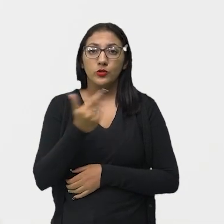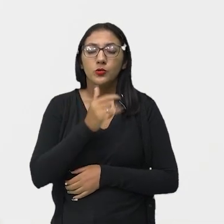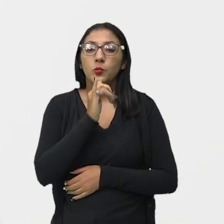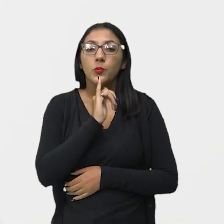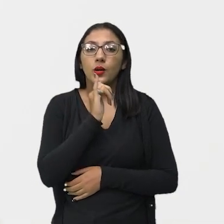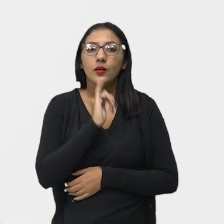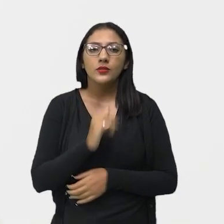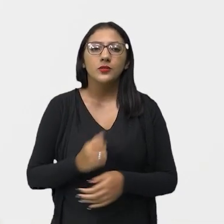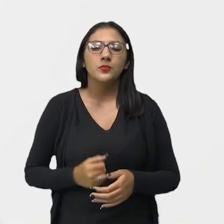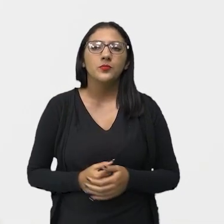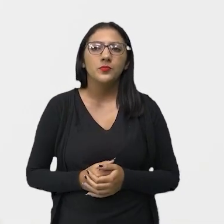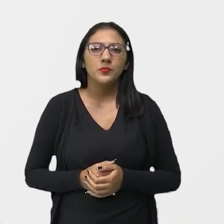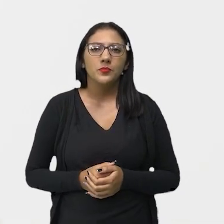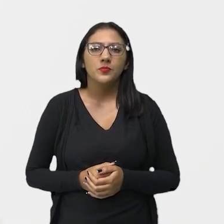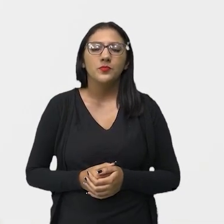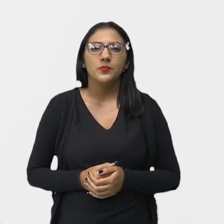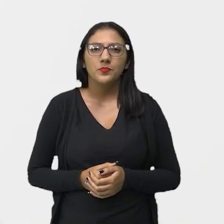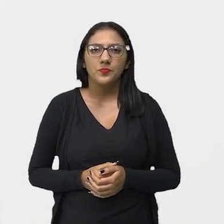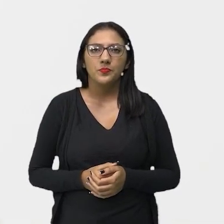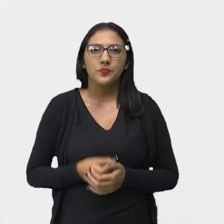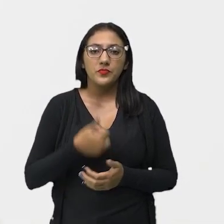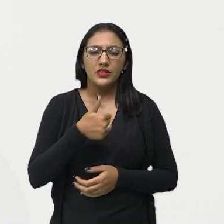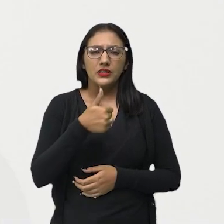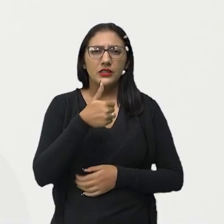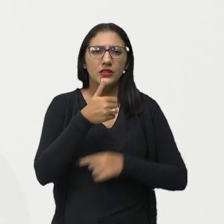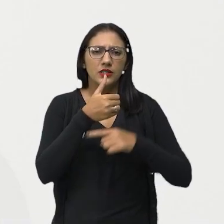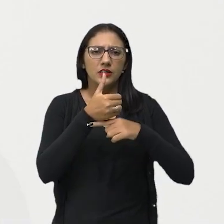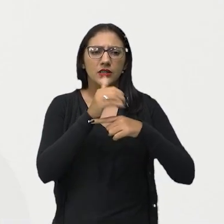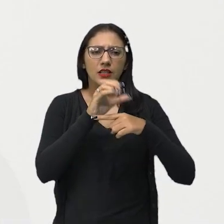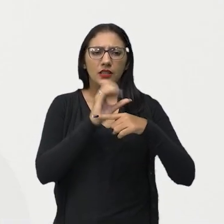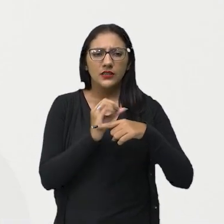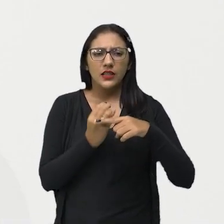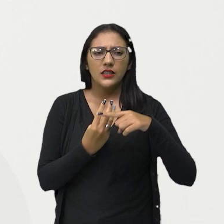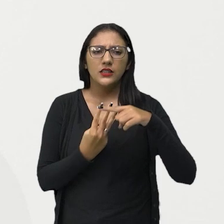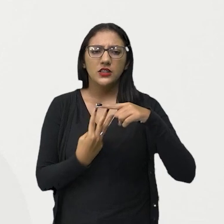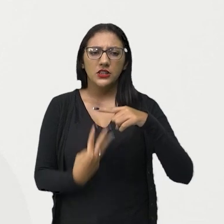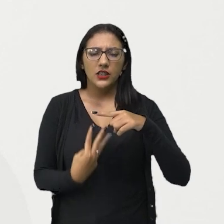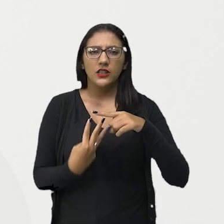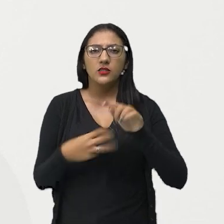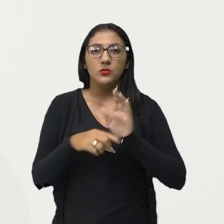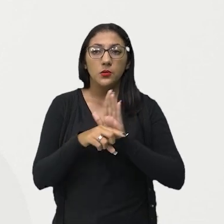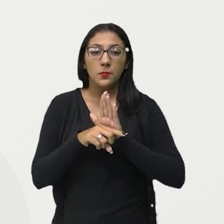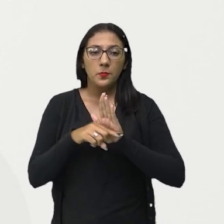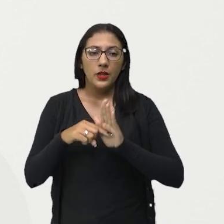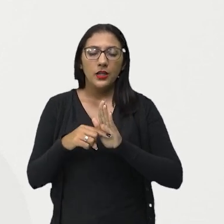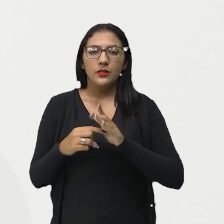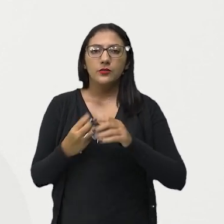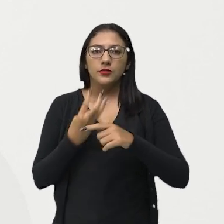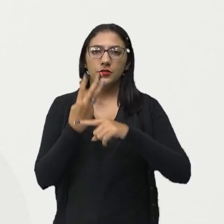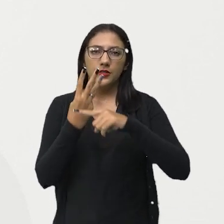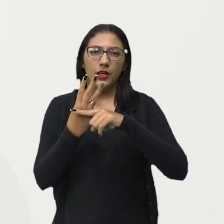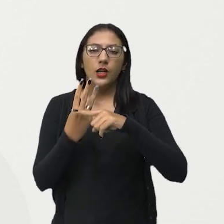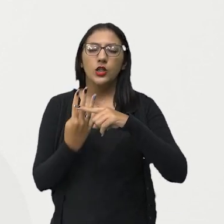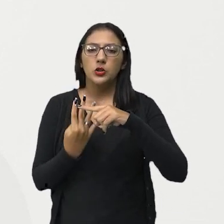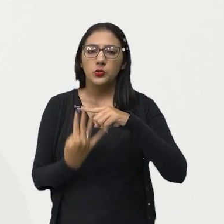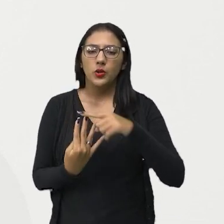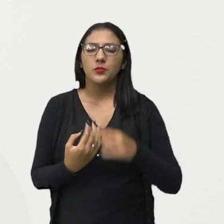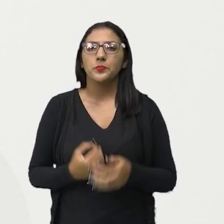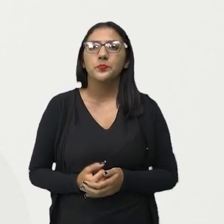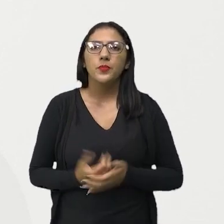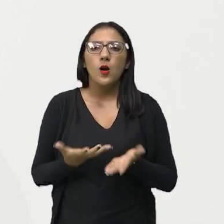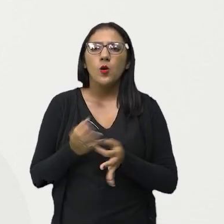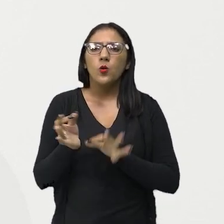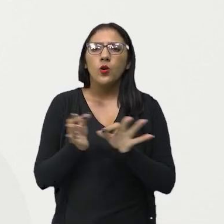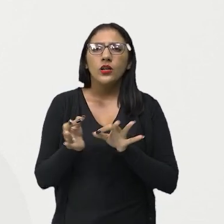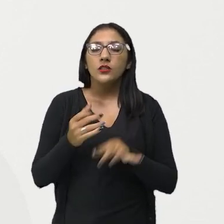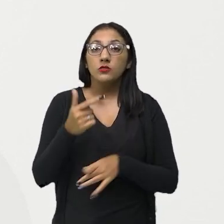ó. 10/3, né? Subtraído com 3/4. O MMC